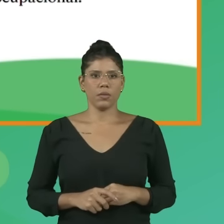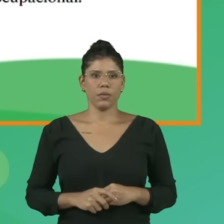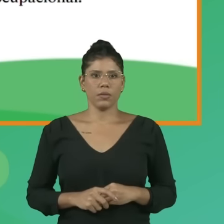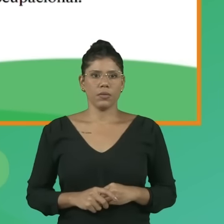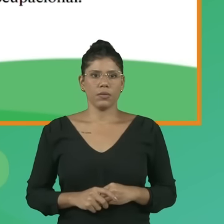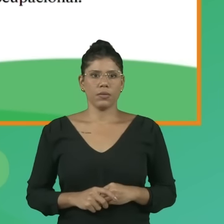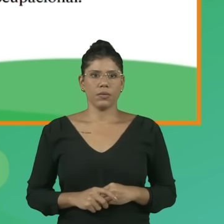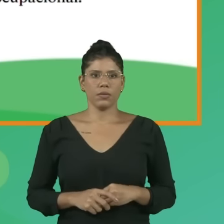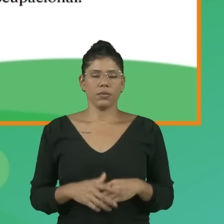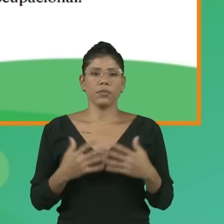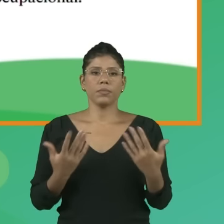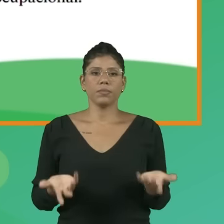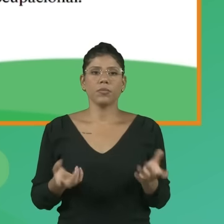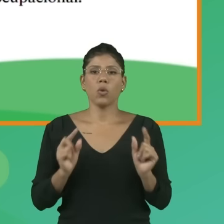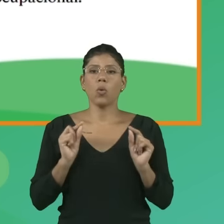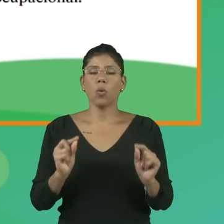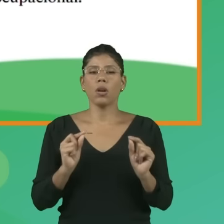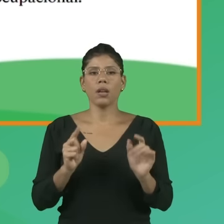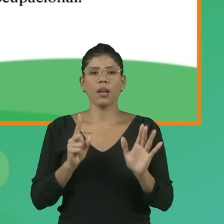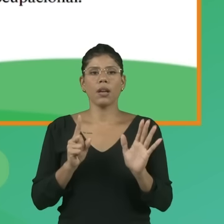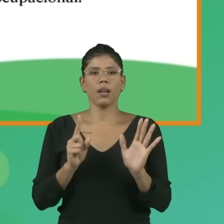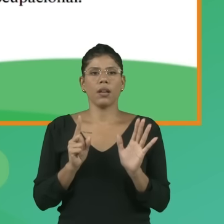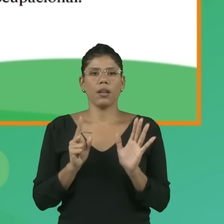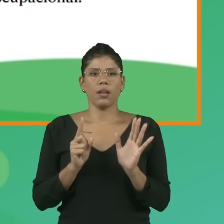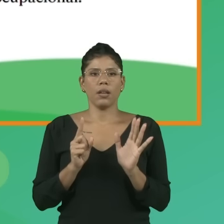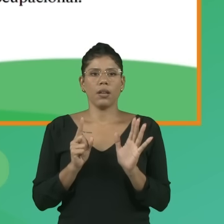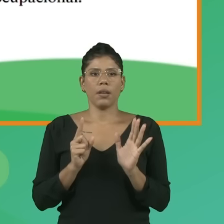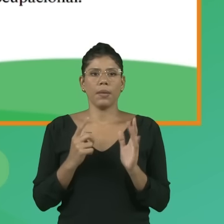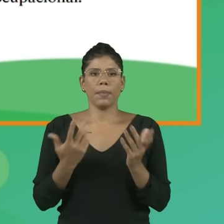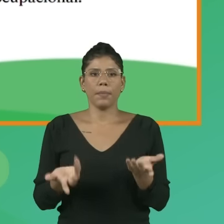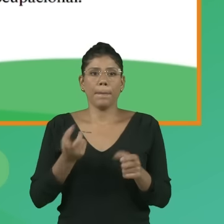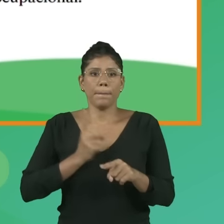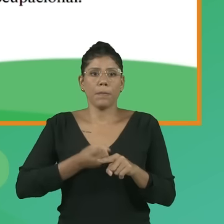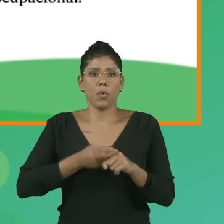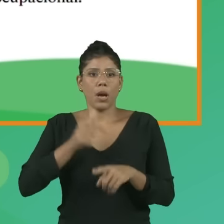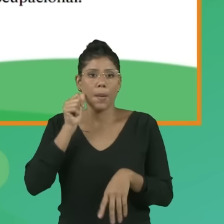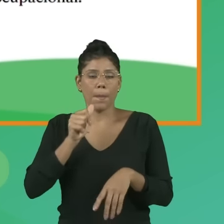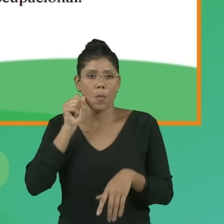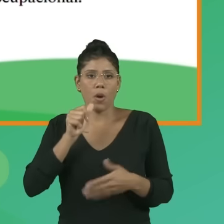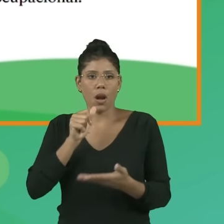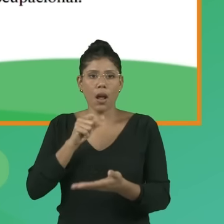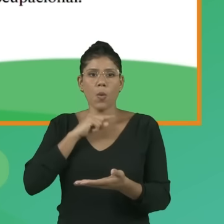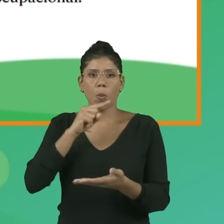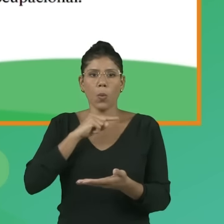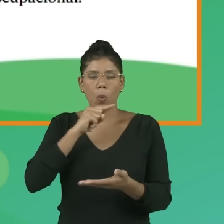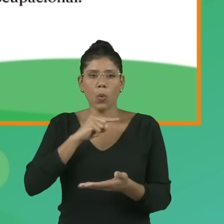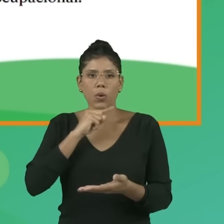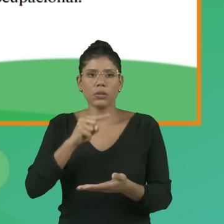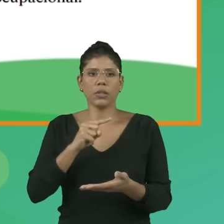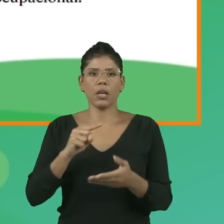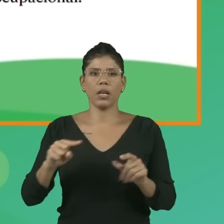exatamente a questão está pedindo. O que é que ainda é suficiente? Por que essas mulheres não estão conseguindo